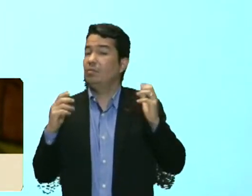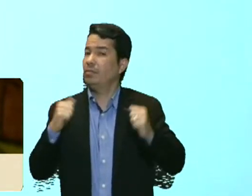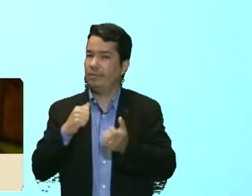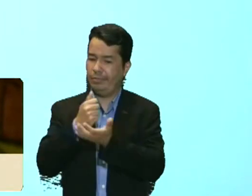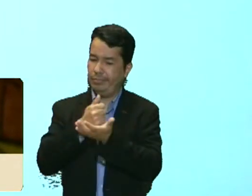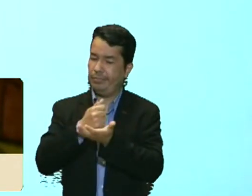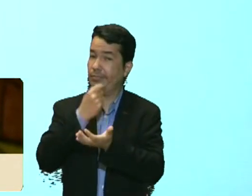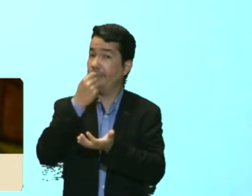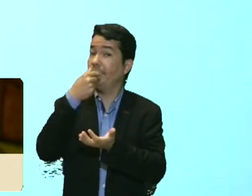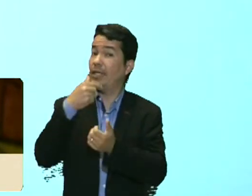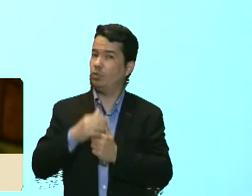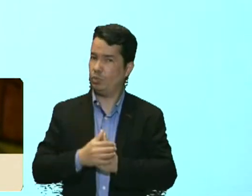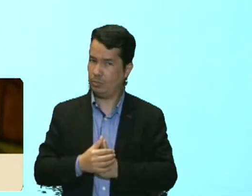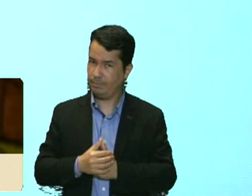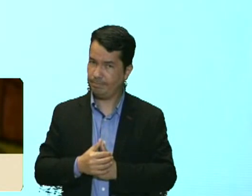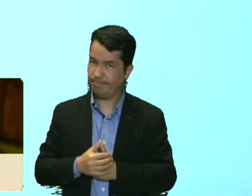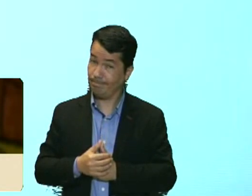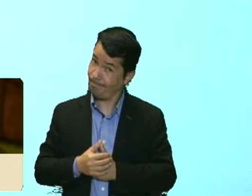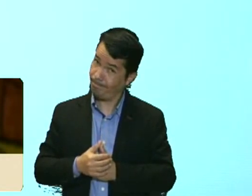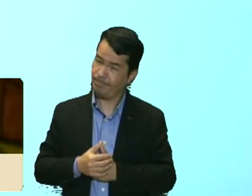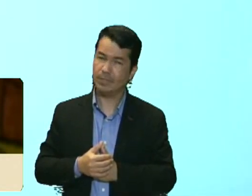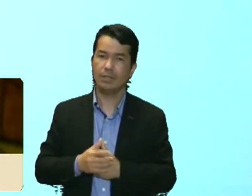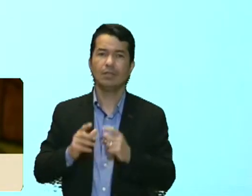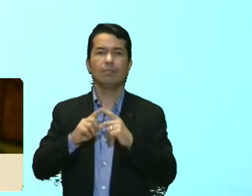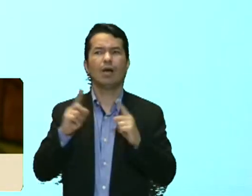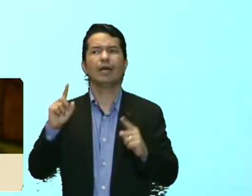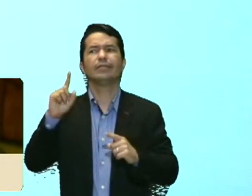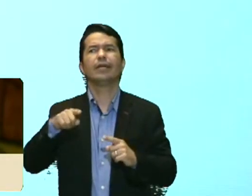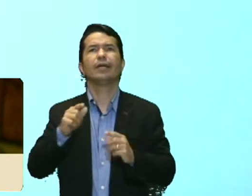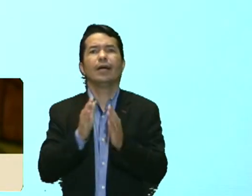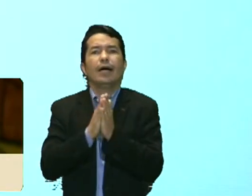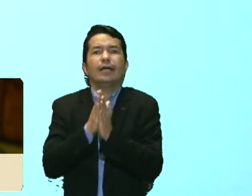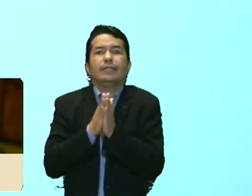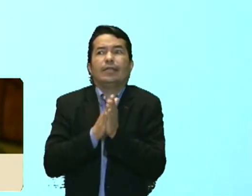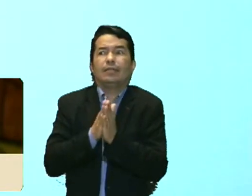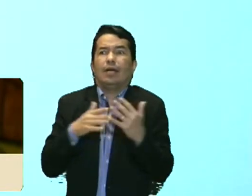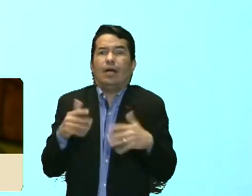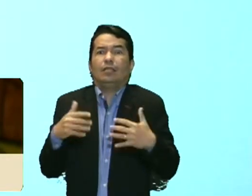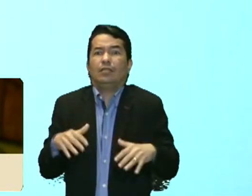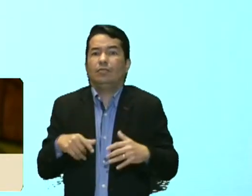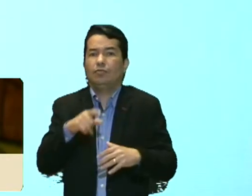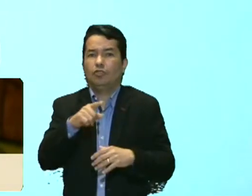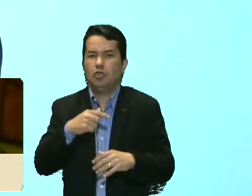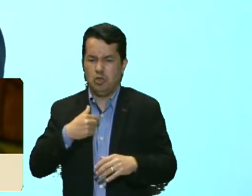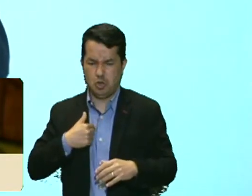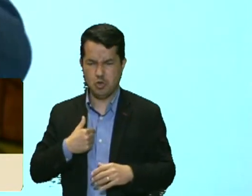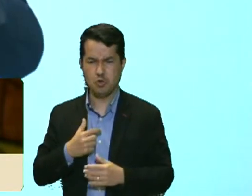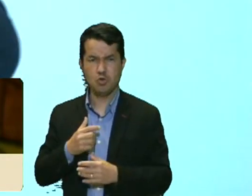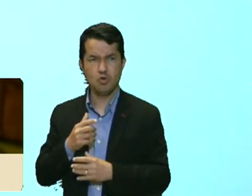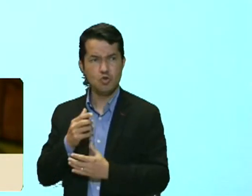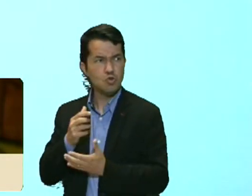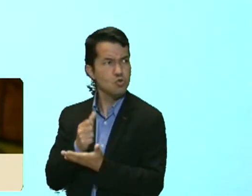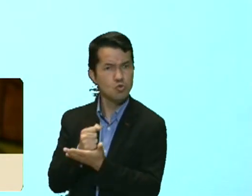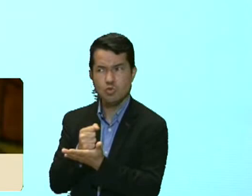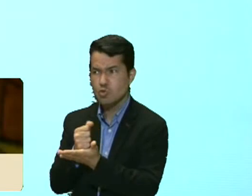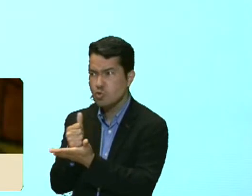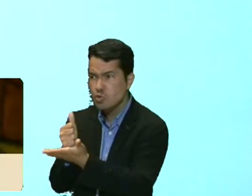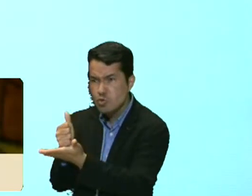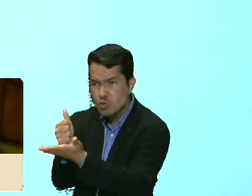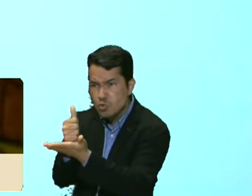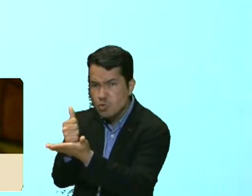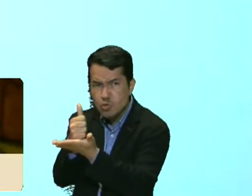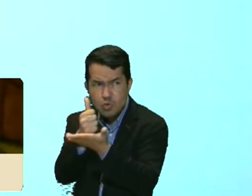eu sinto que as coisas só estarão seguras se estiver no meu controle. E aí eu percebo que ela não